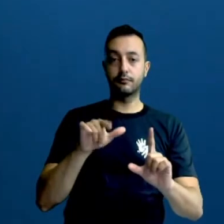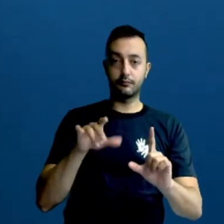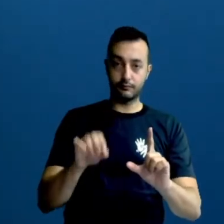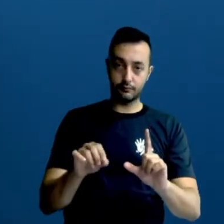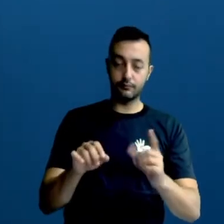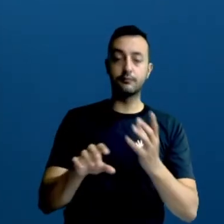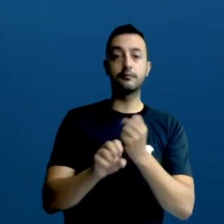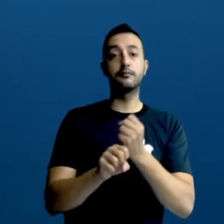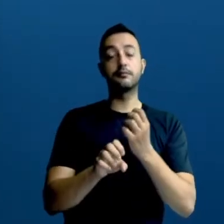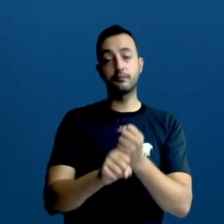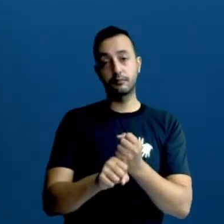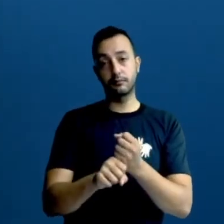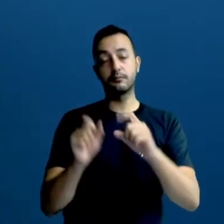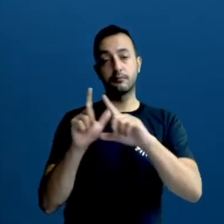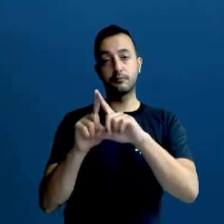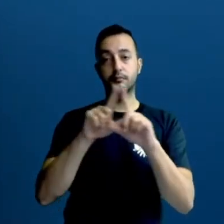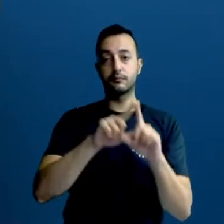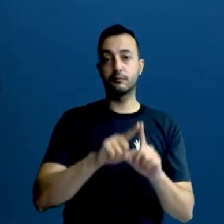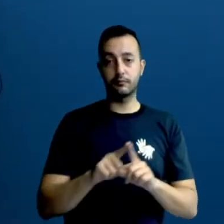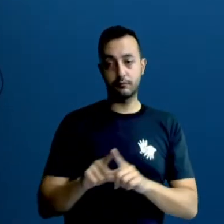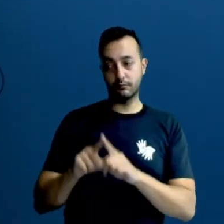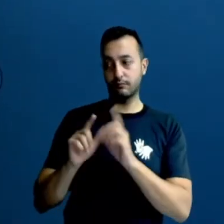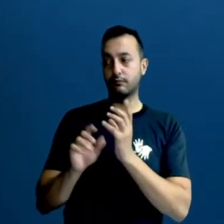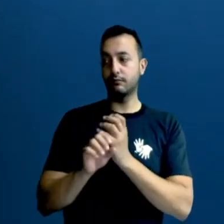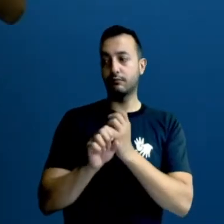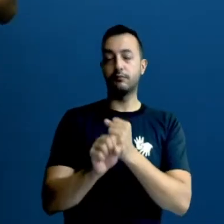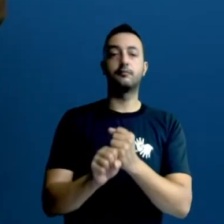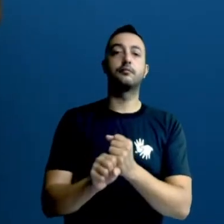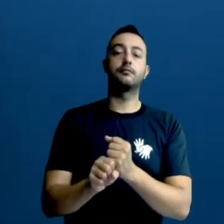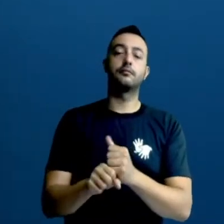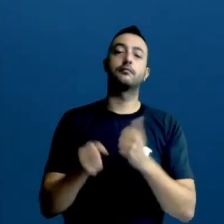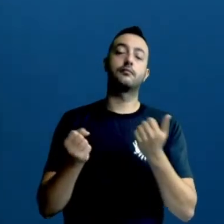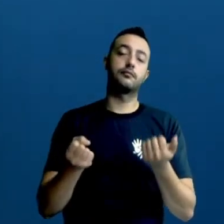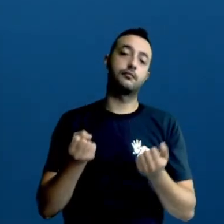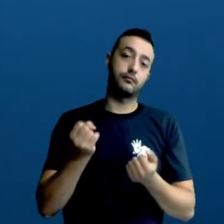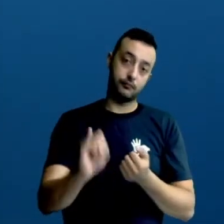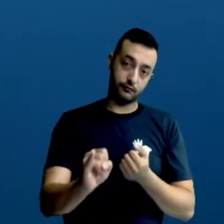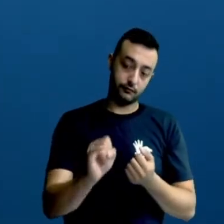gente somar os ângulos de cada triângulo desse. Se você